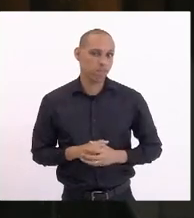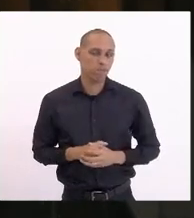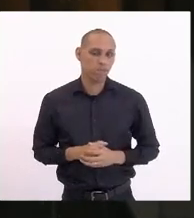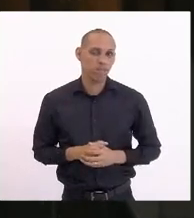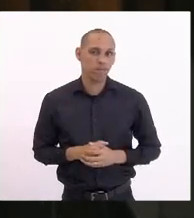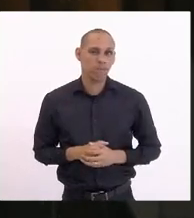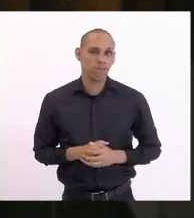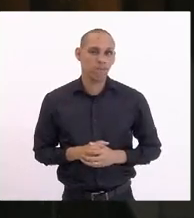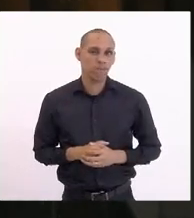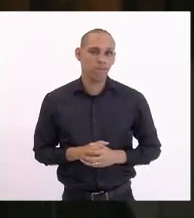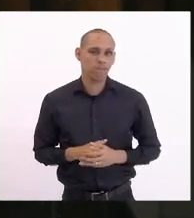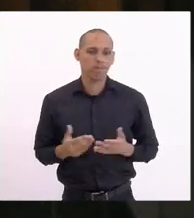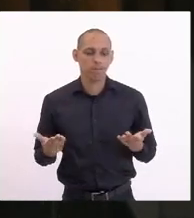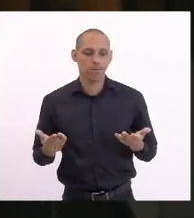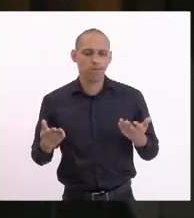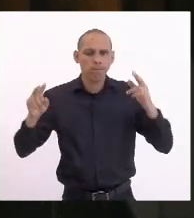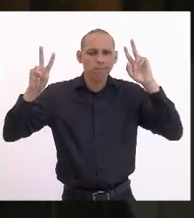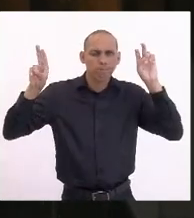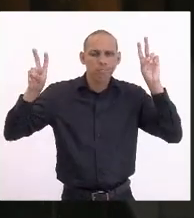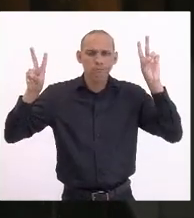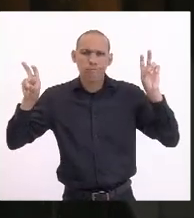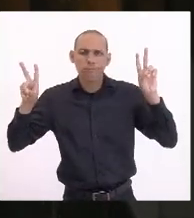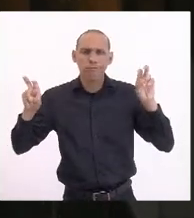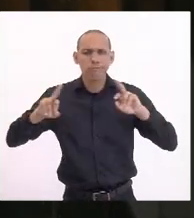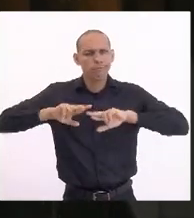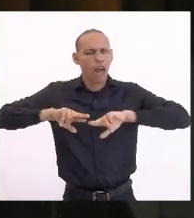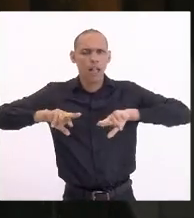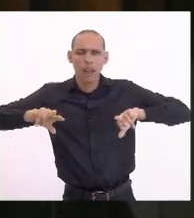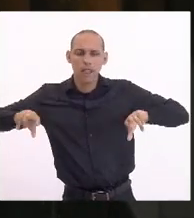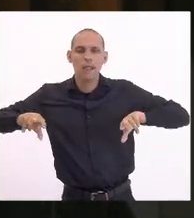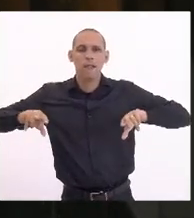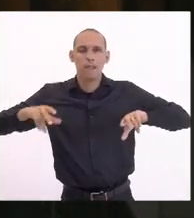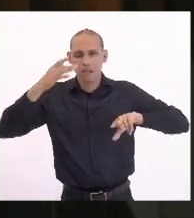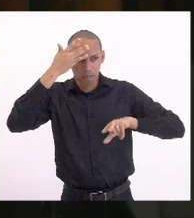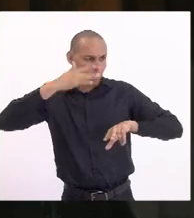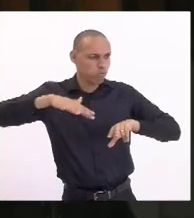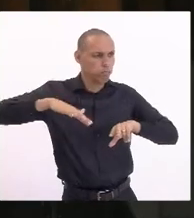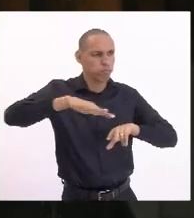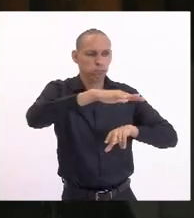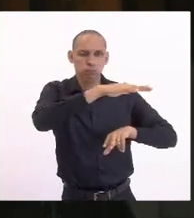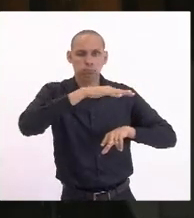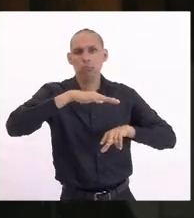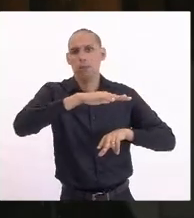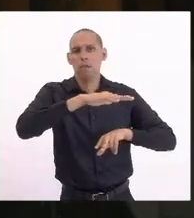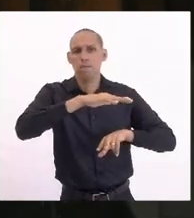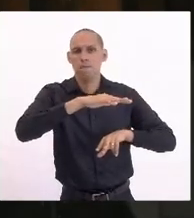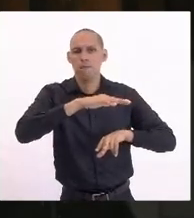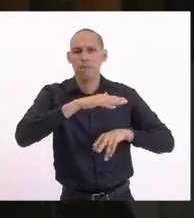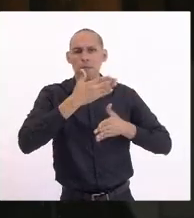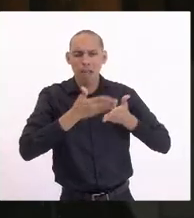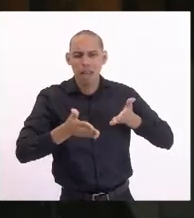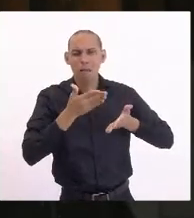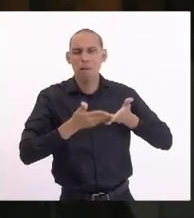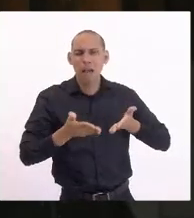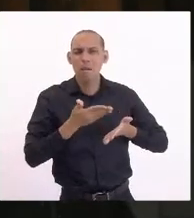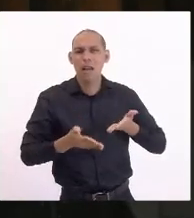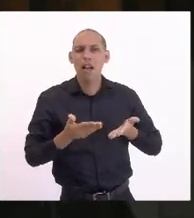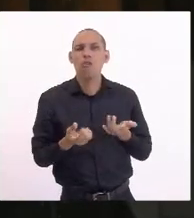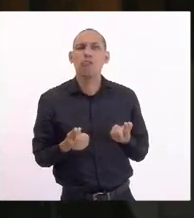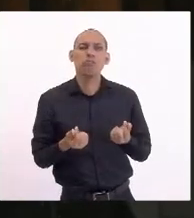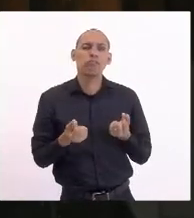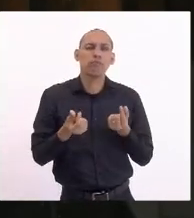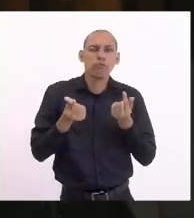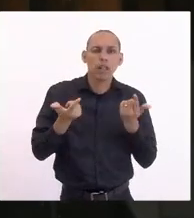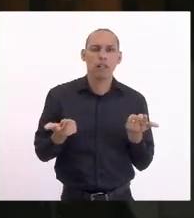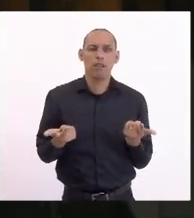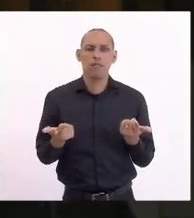porque, entre as questões fundamentais, além de se a população cada vez perder mais renda, não